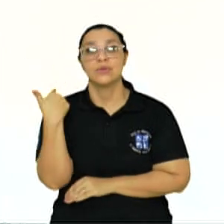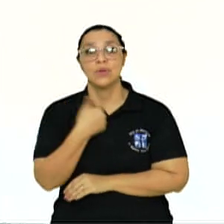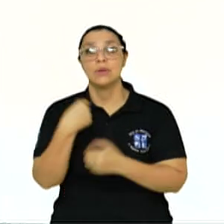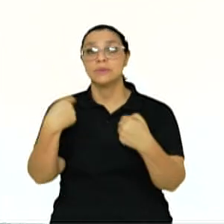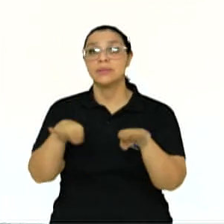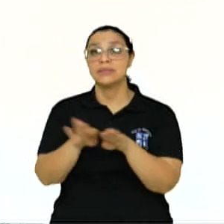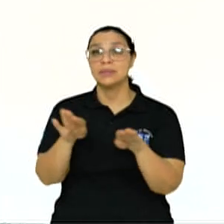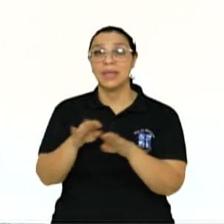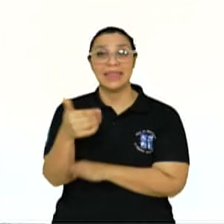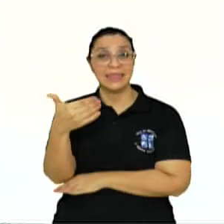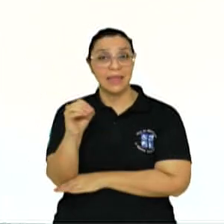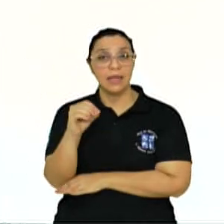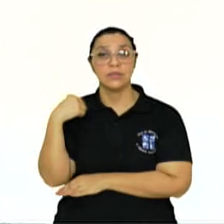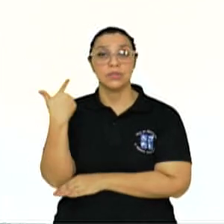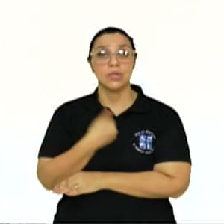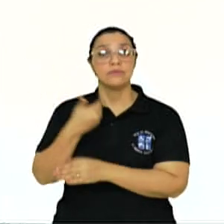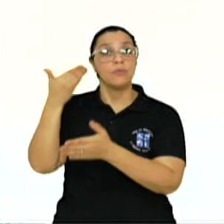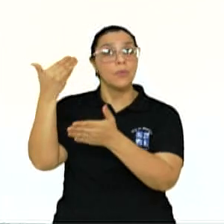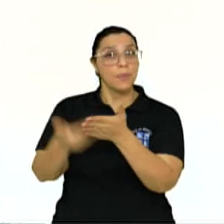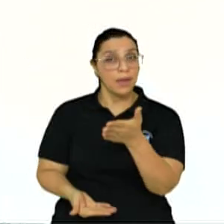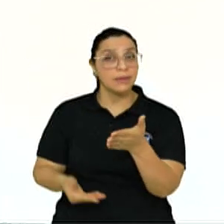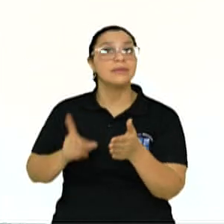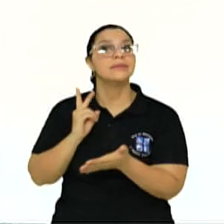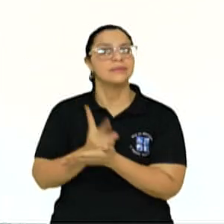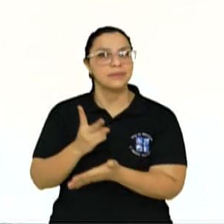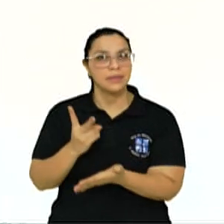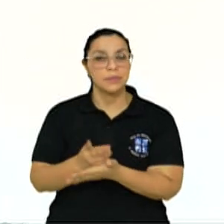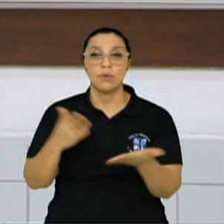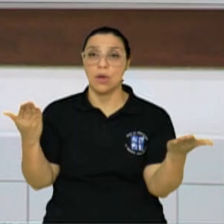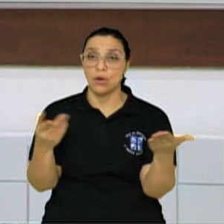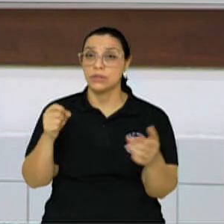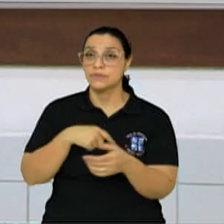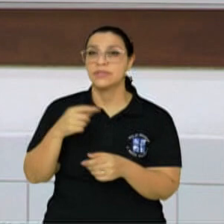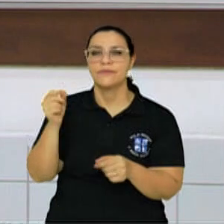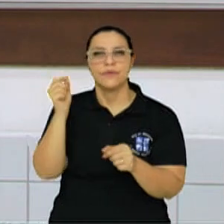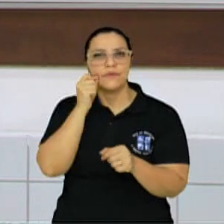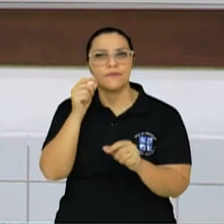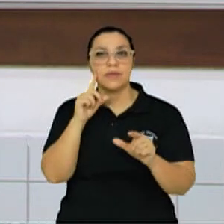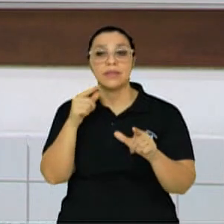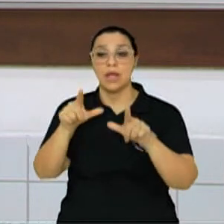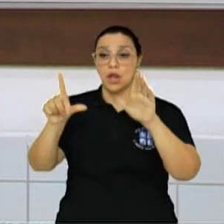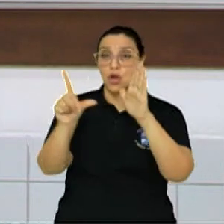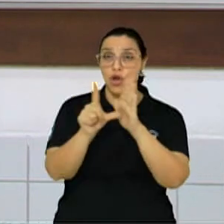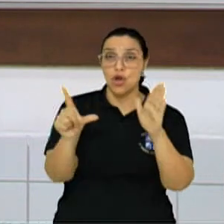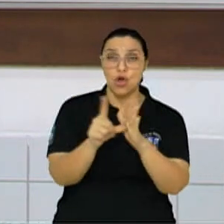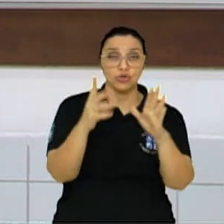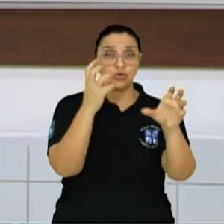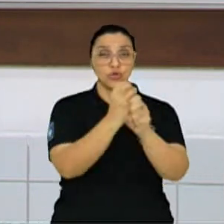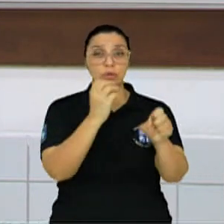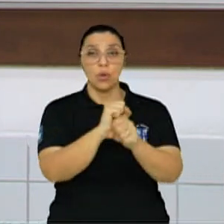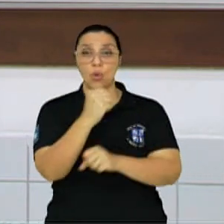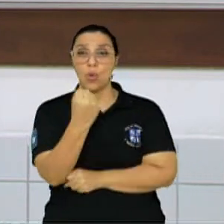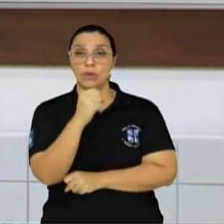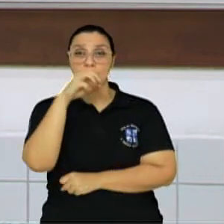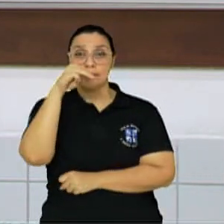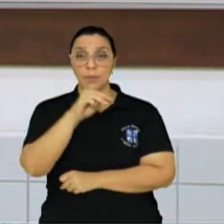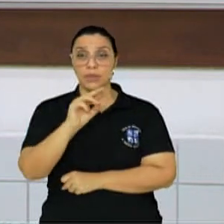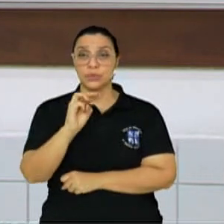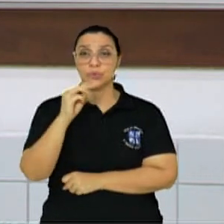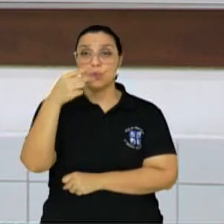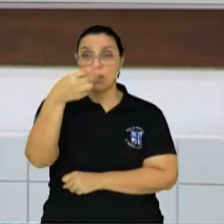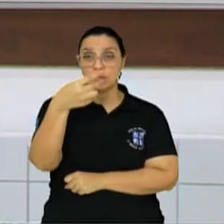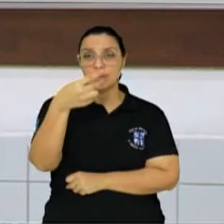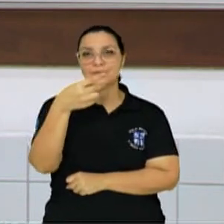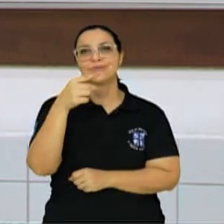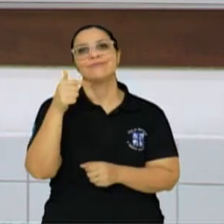temos 10 lotes de telhas que serão desperdiçadas. Então, se você for na loja e comprar exatamente os 80 metros